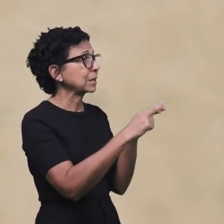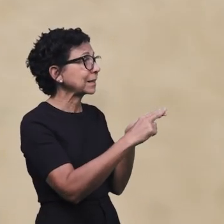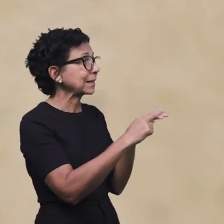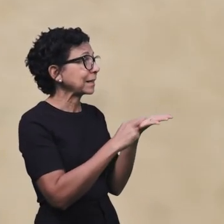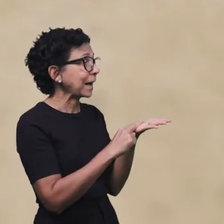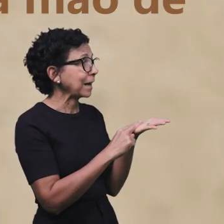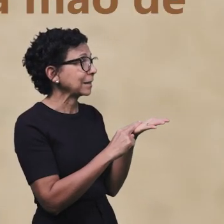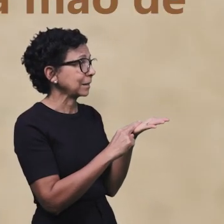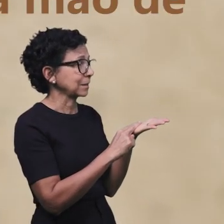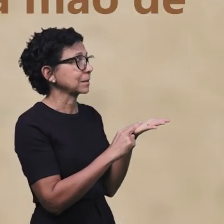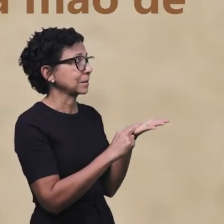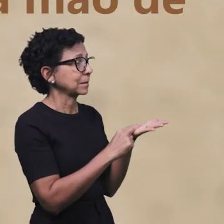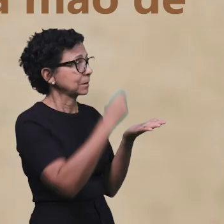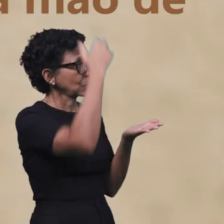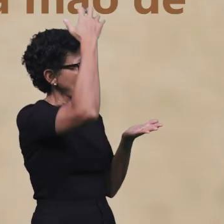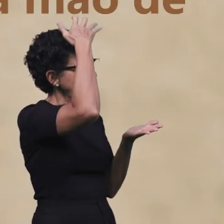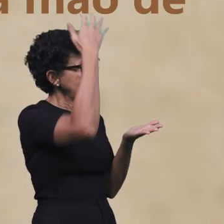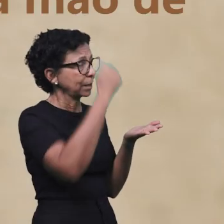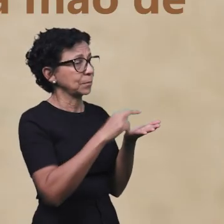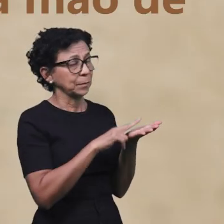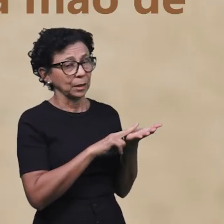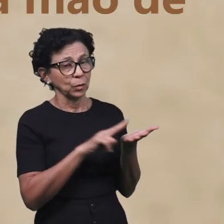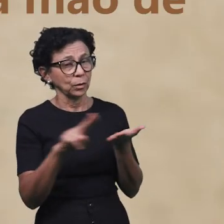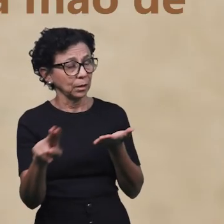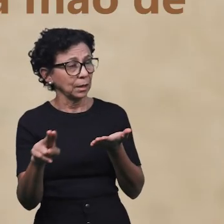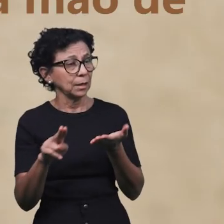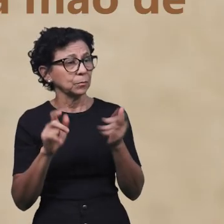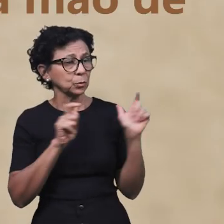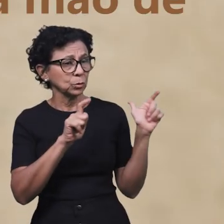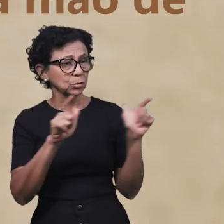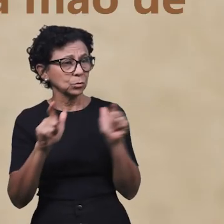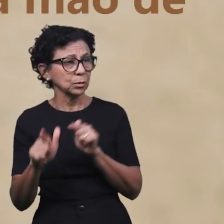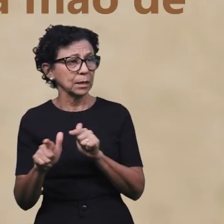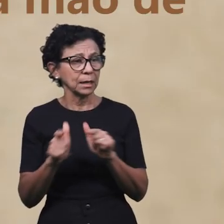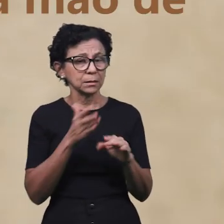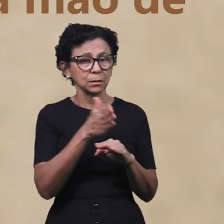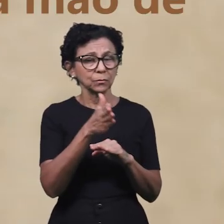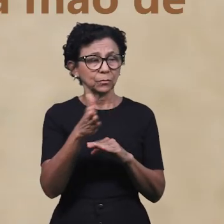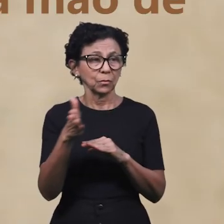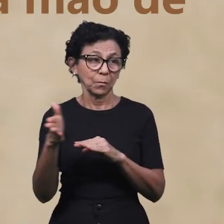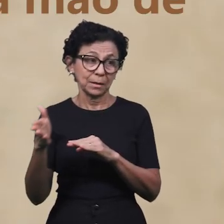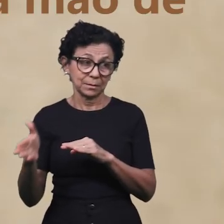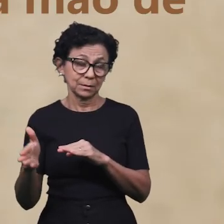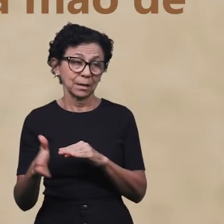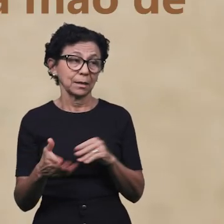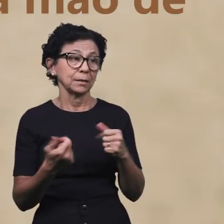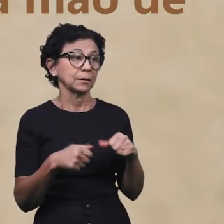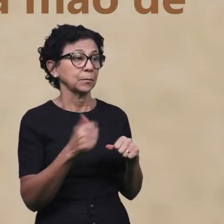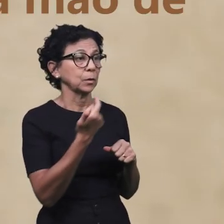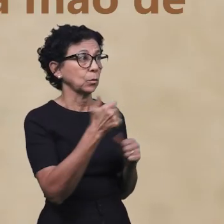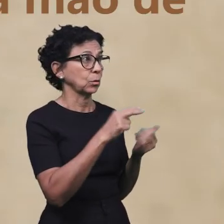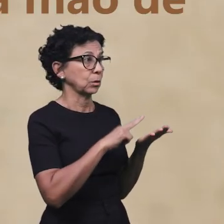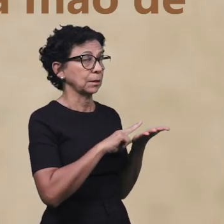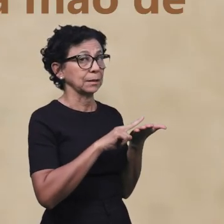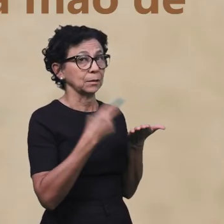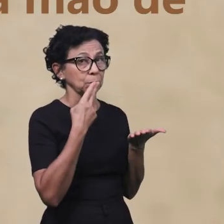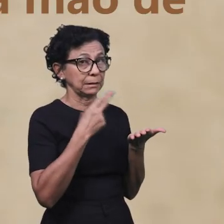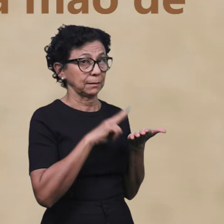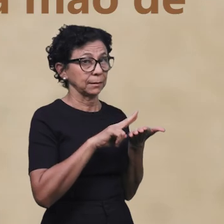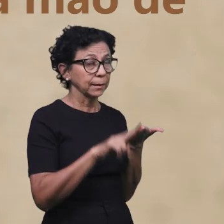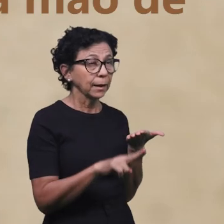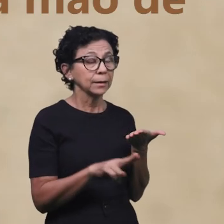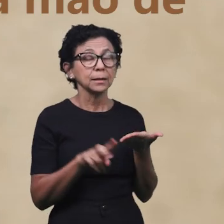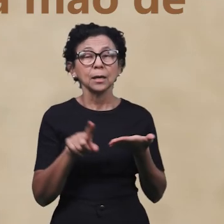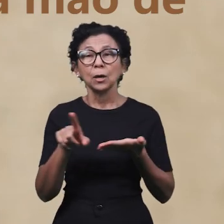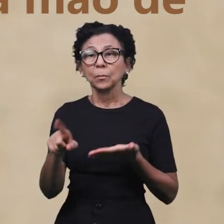chegue a Judá, como também uma carta para Asaf, o guarda do jardim do rei, para que me dê madeira para cobrir as portas do paço da